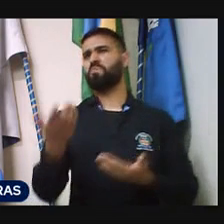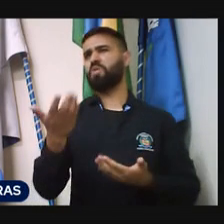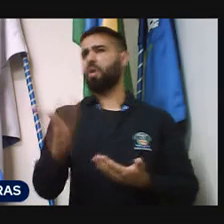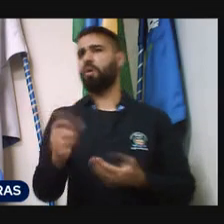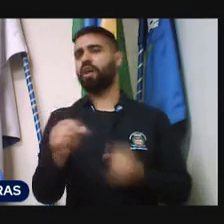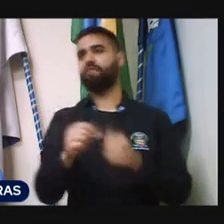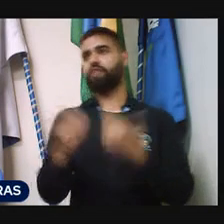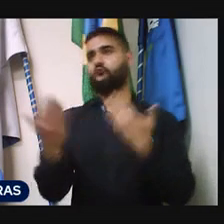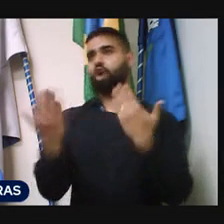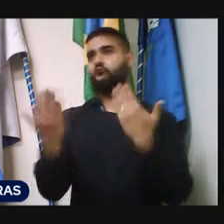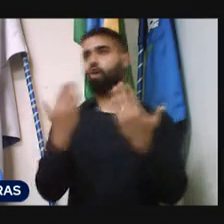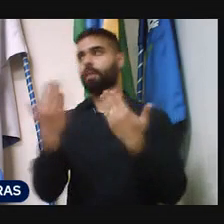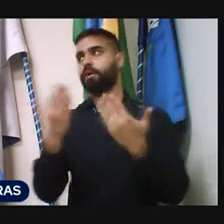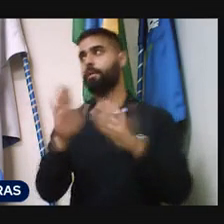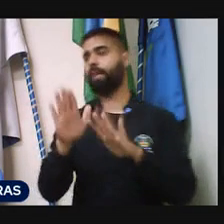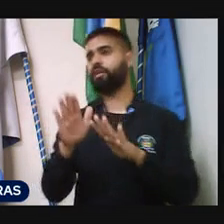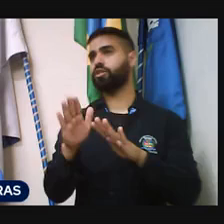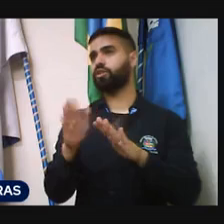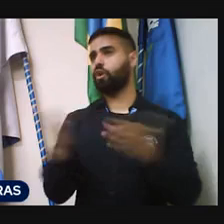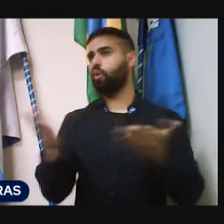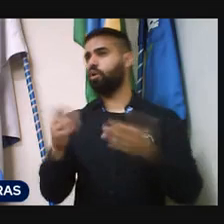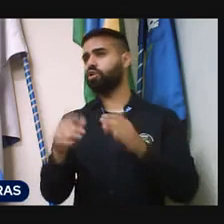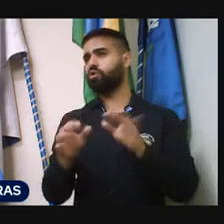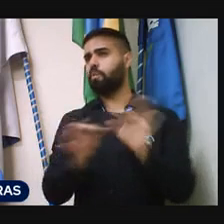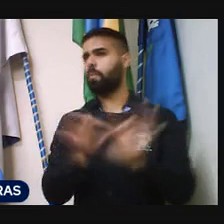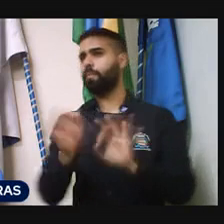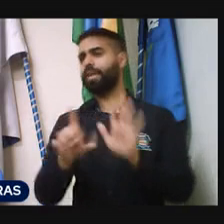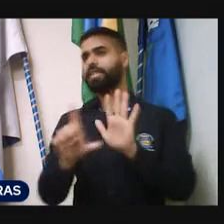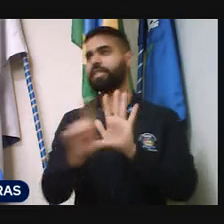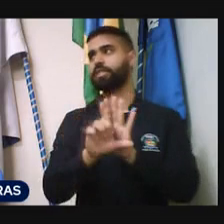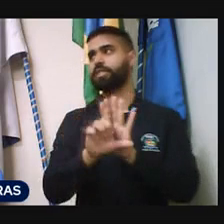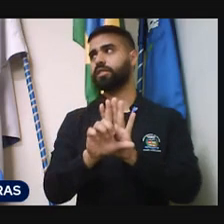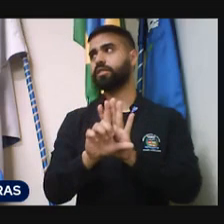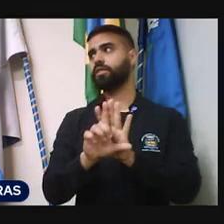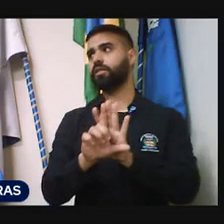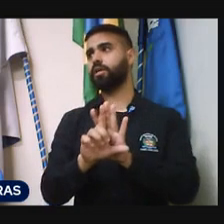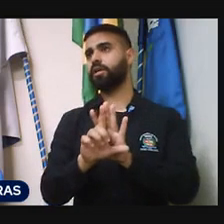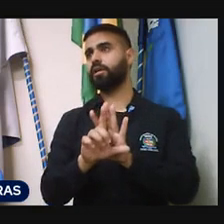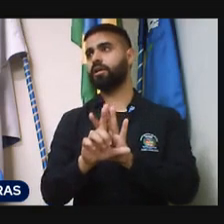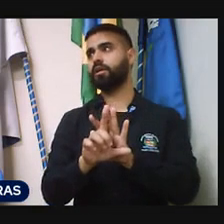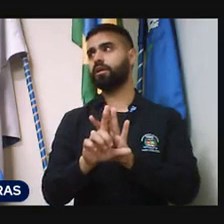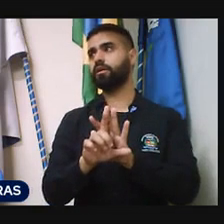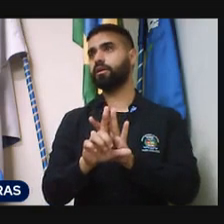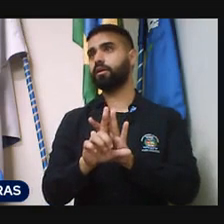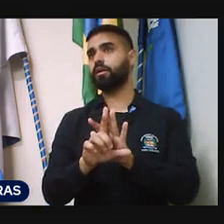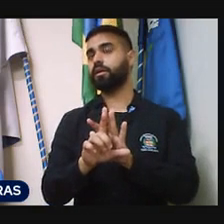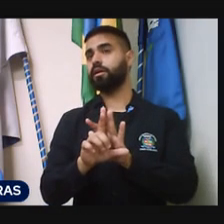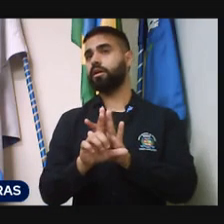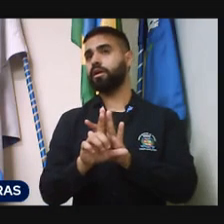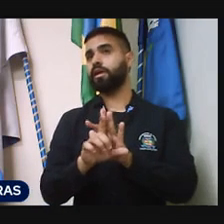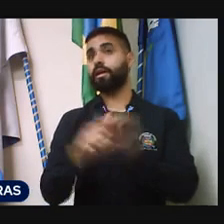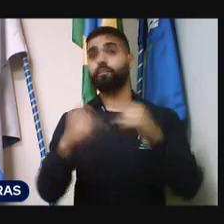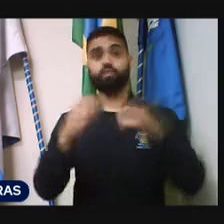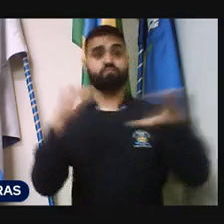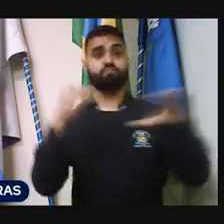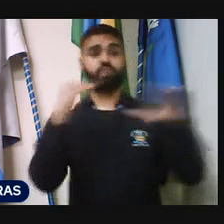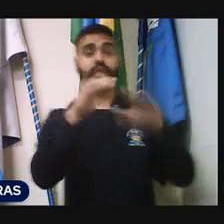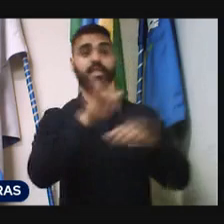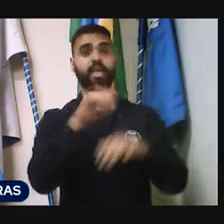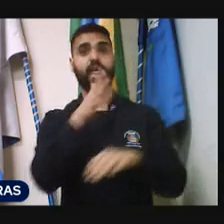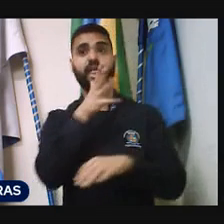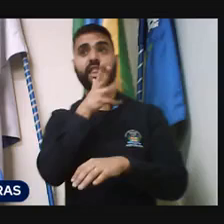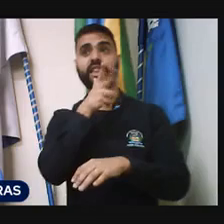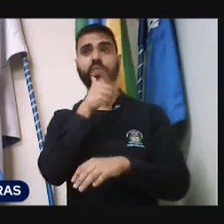mas um projeto de lei que aprovado Hoje ele com dois 48 horas E aí tem que tar na Prefeitura se